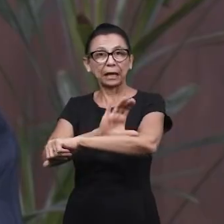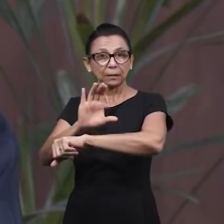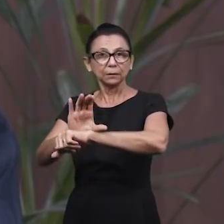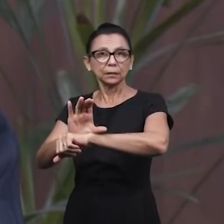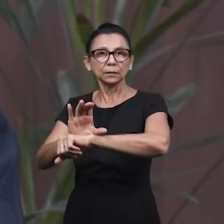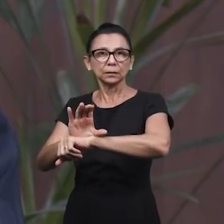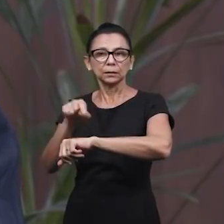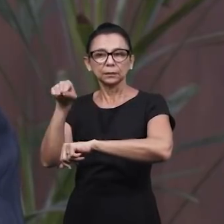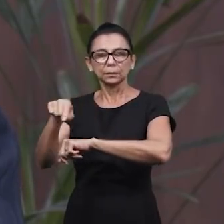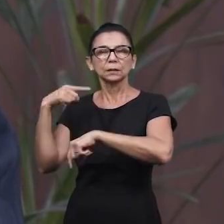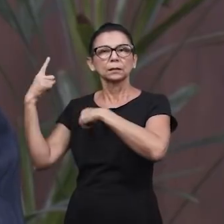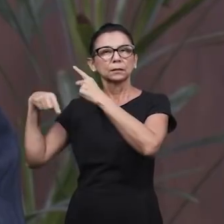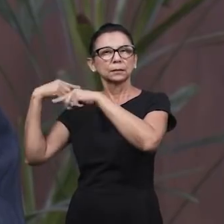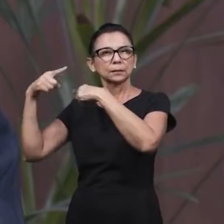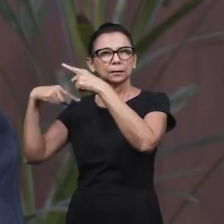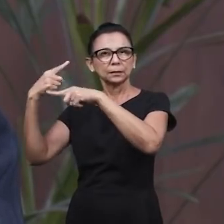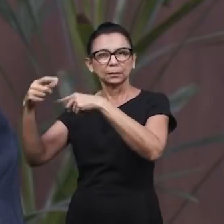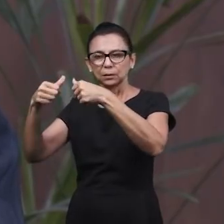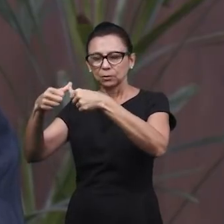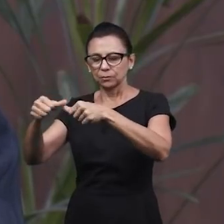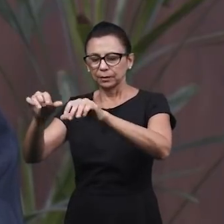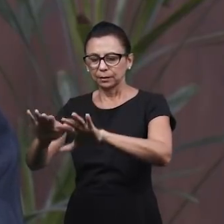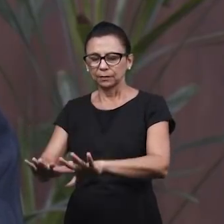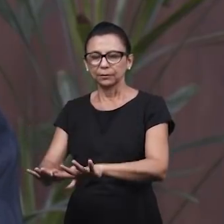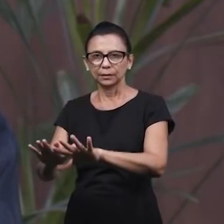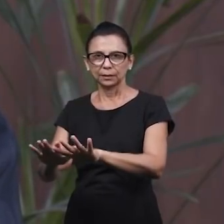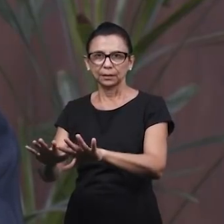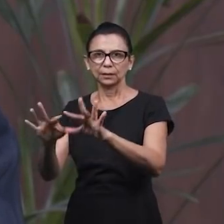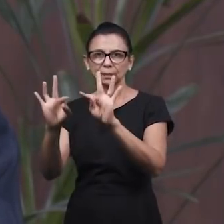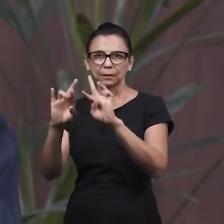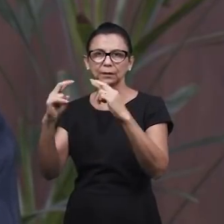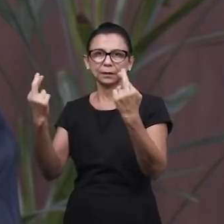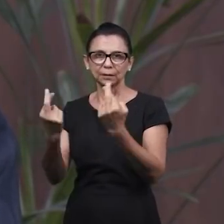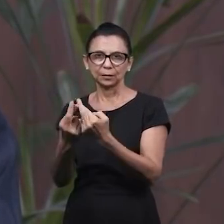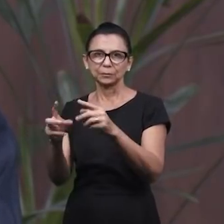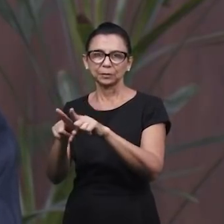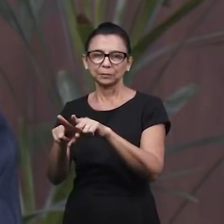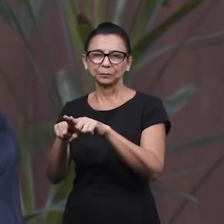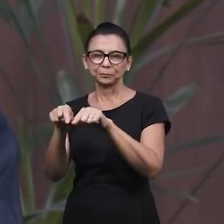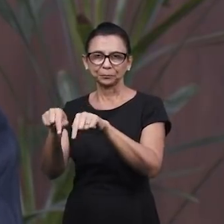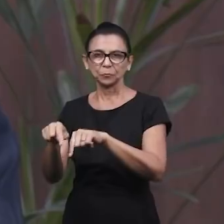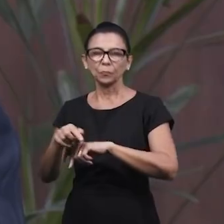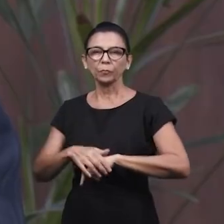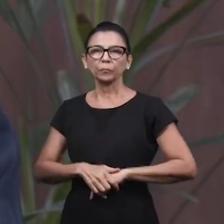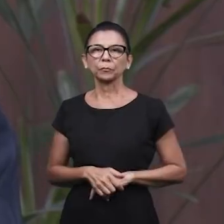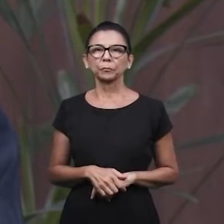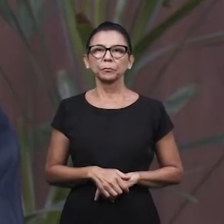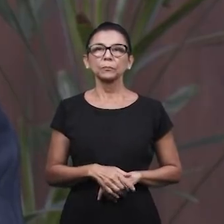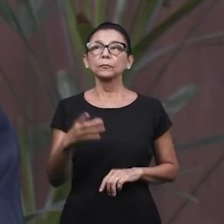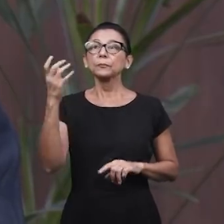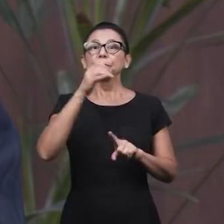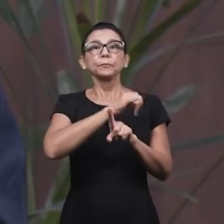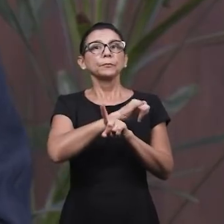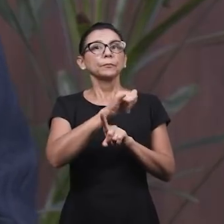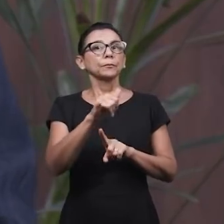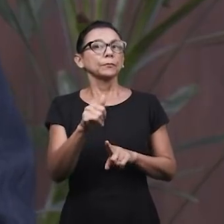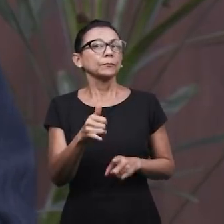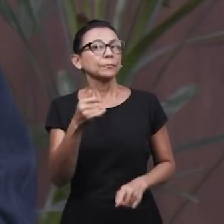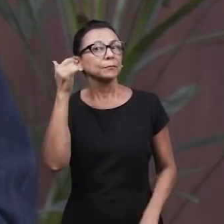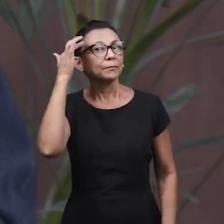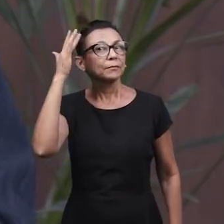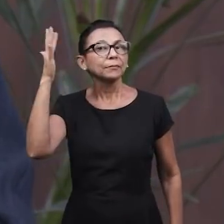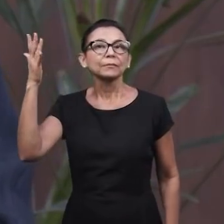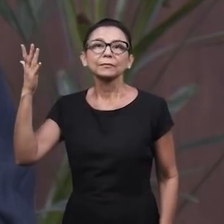terra que os descendentes dele, né, da tribo de Efraim e Manassés, iriam tomar posse. Então foi uma profecia. E isso